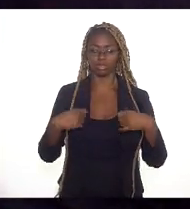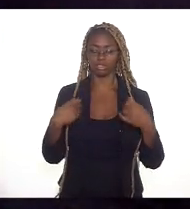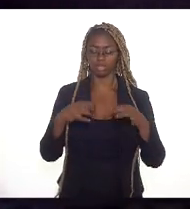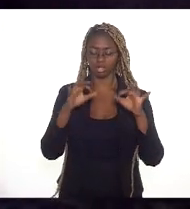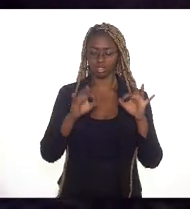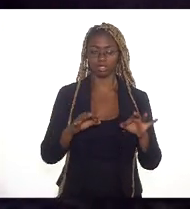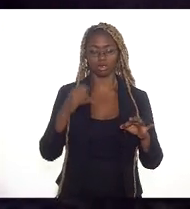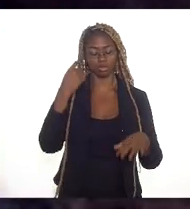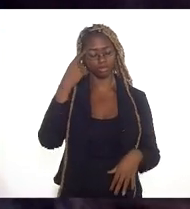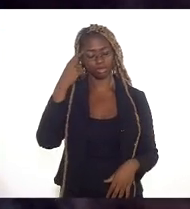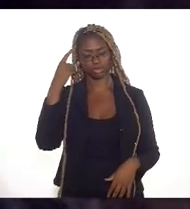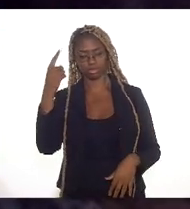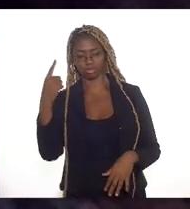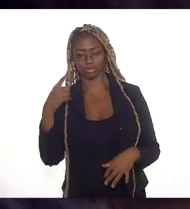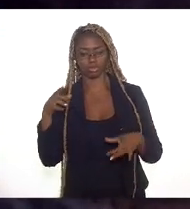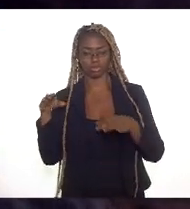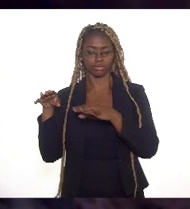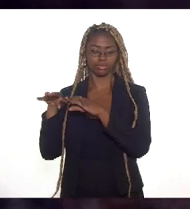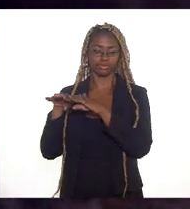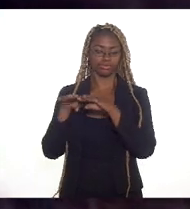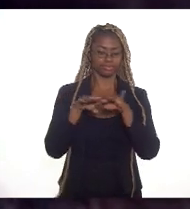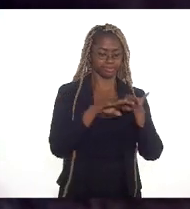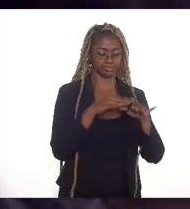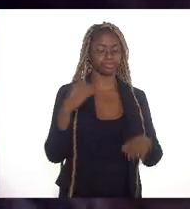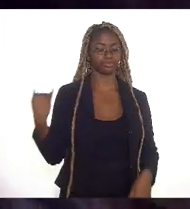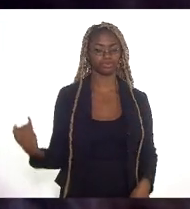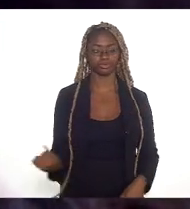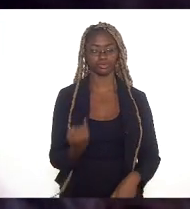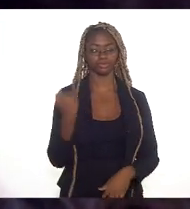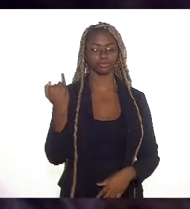dele foi uma emenda bem importante,